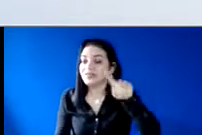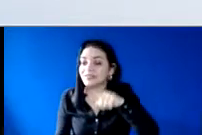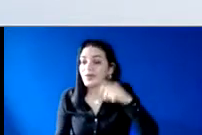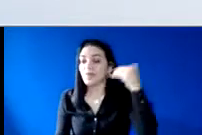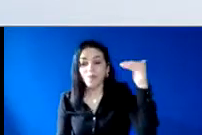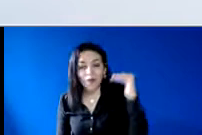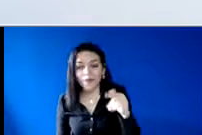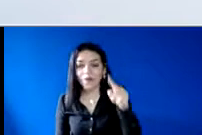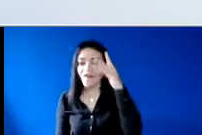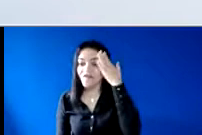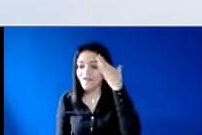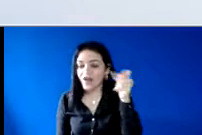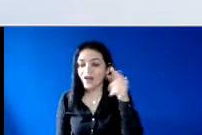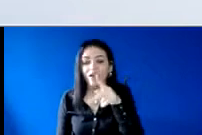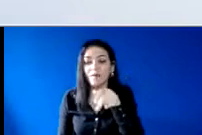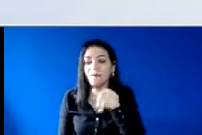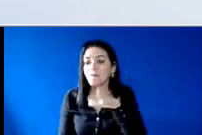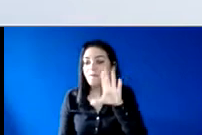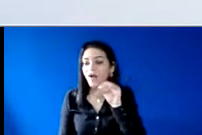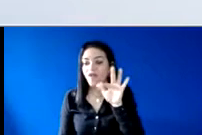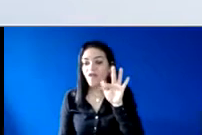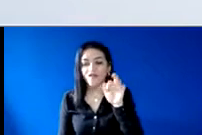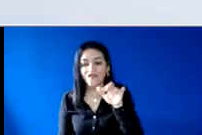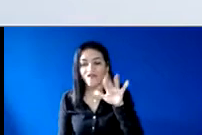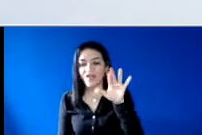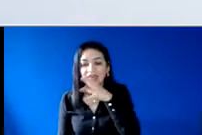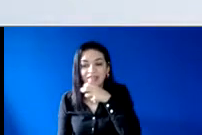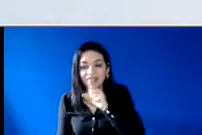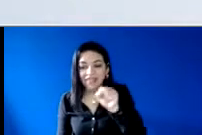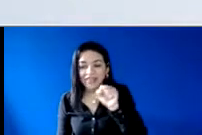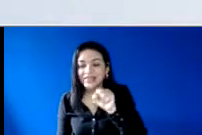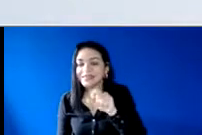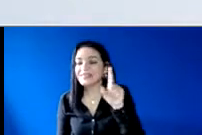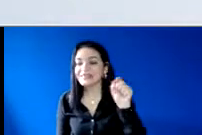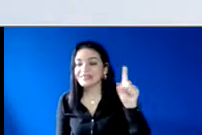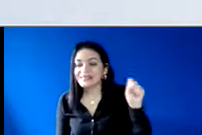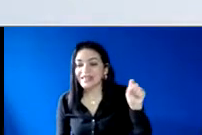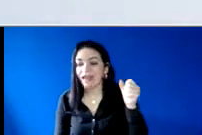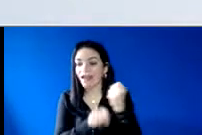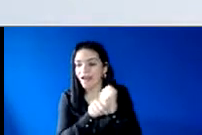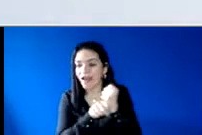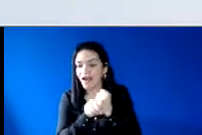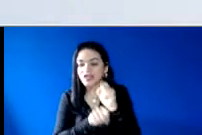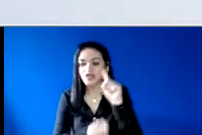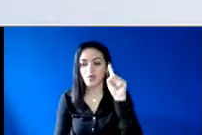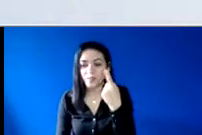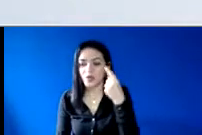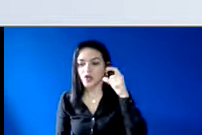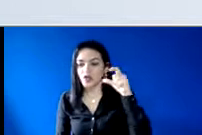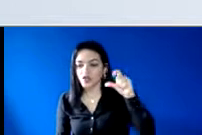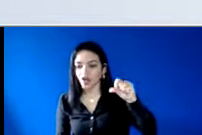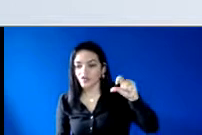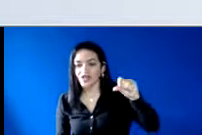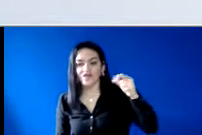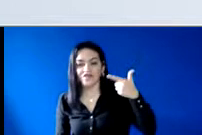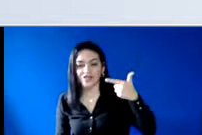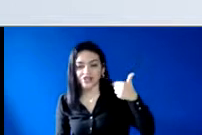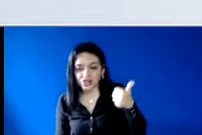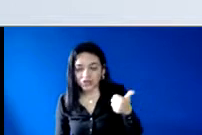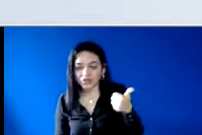né? Nós temos aí o Paulo Freire, que está fazendo agora 100 anos. Freire nasceu em 1921, este é o ano do centenário do Paulo Freire, e eu não